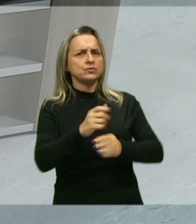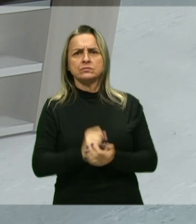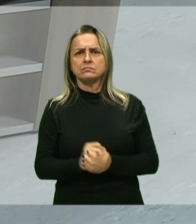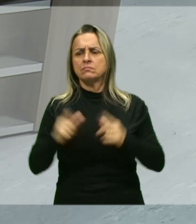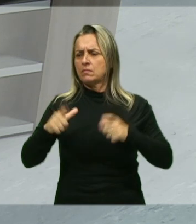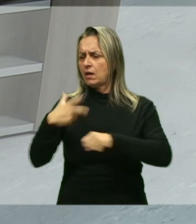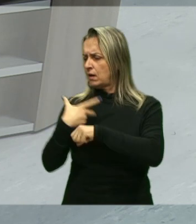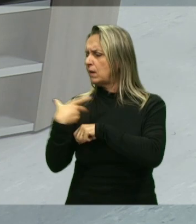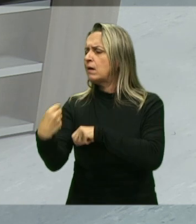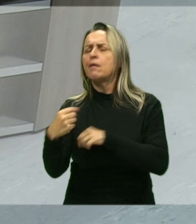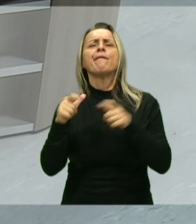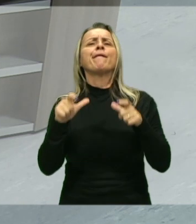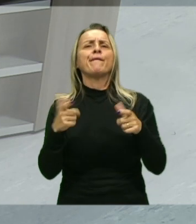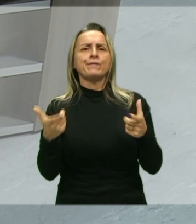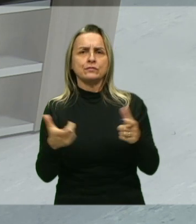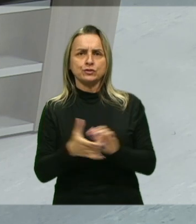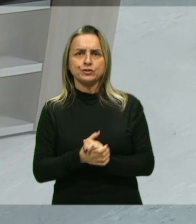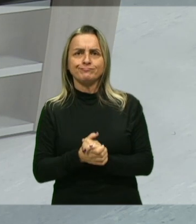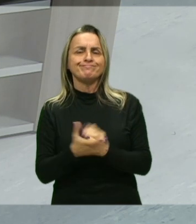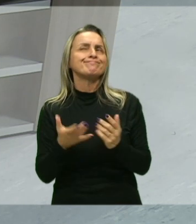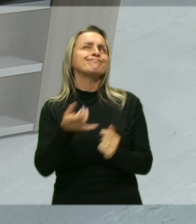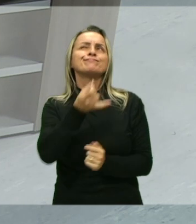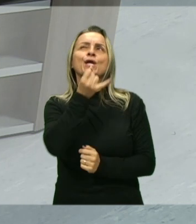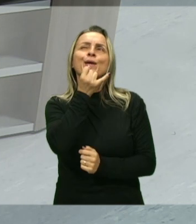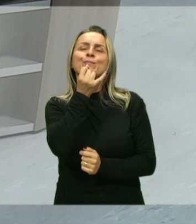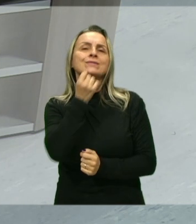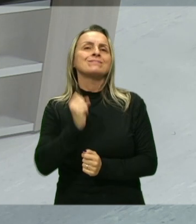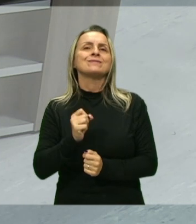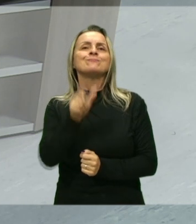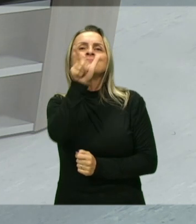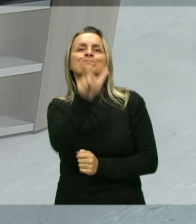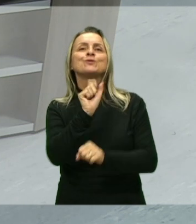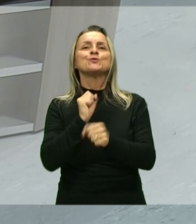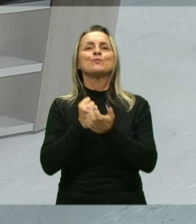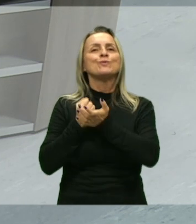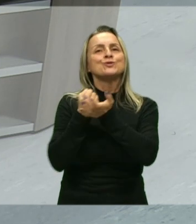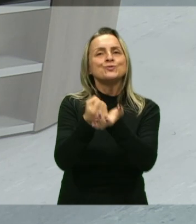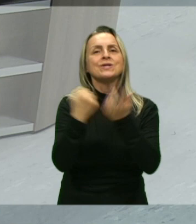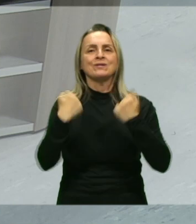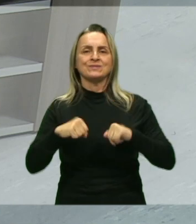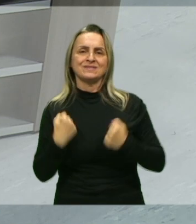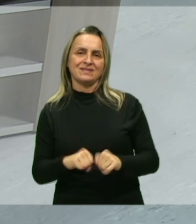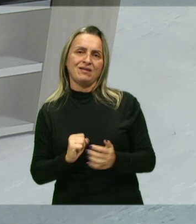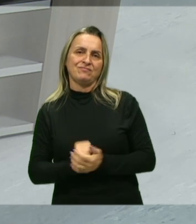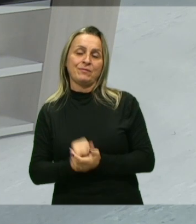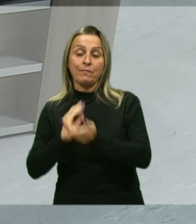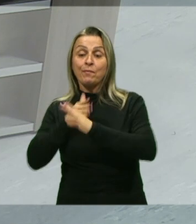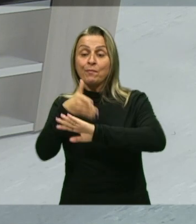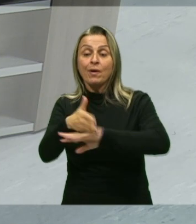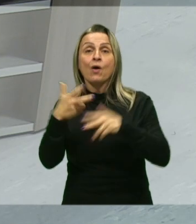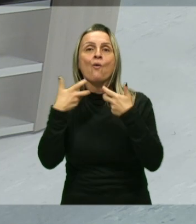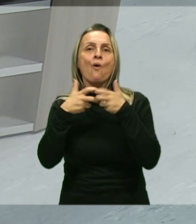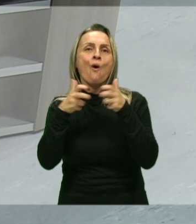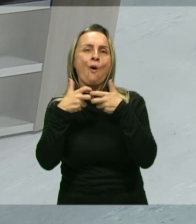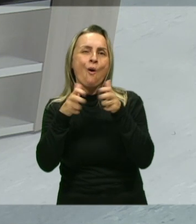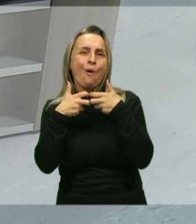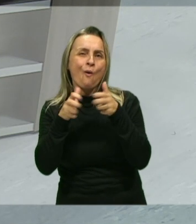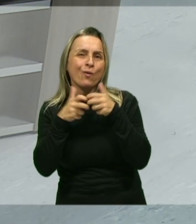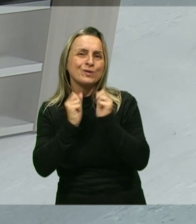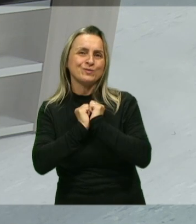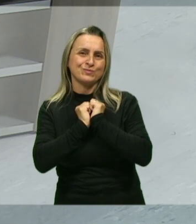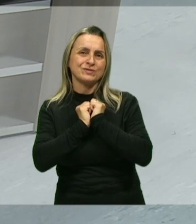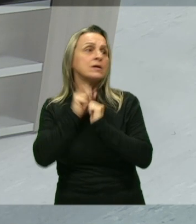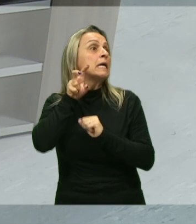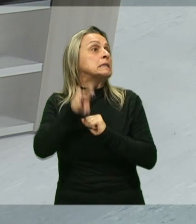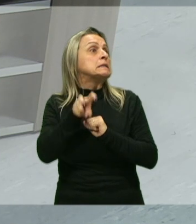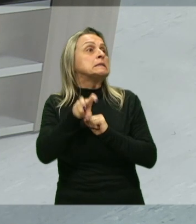Eu tinha que, por exemplo, esperar a ajuda de alguém para embarcar num ônibus, né, geralmente, a gente não sabe as posições de